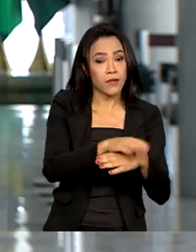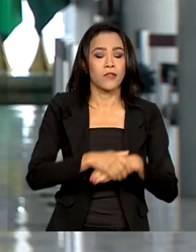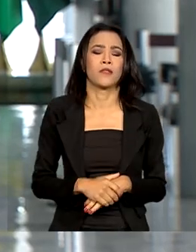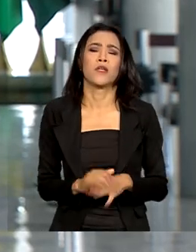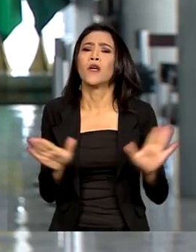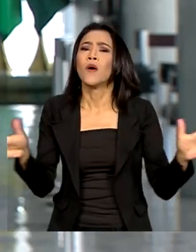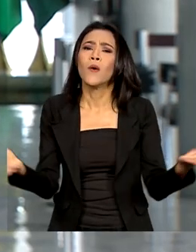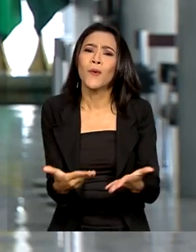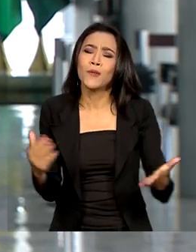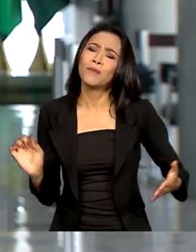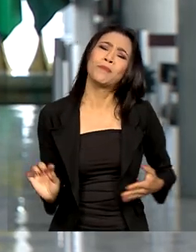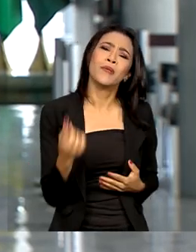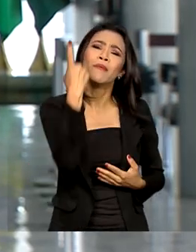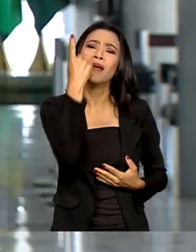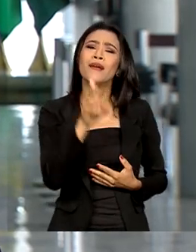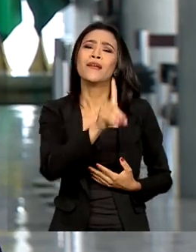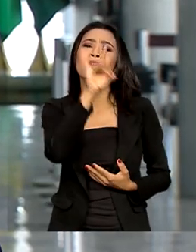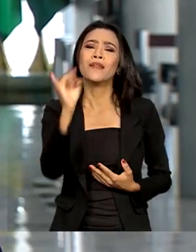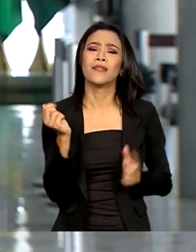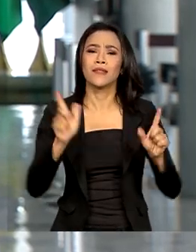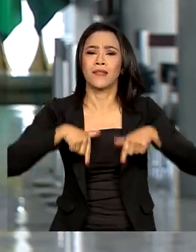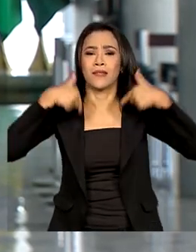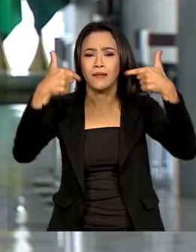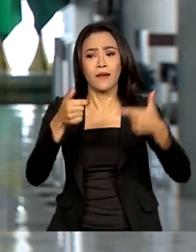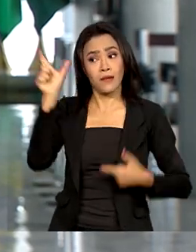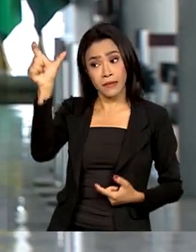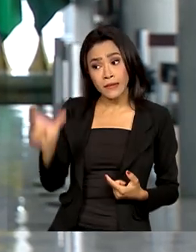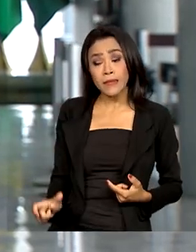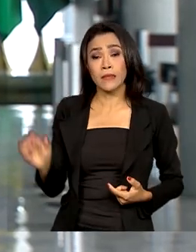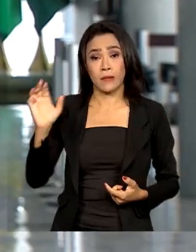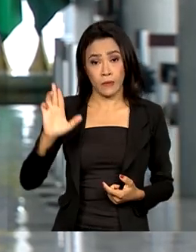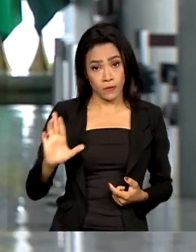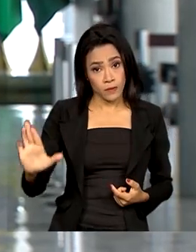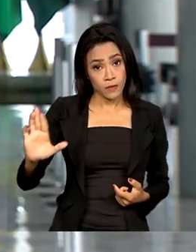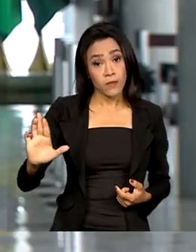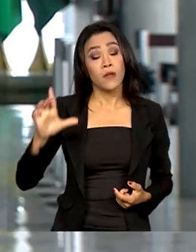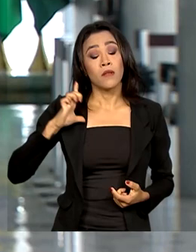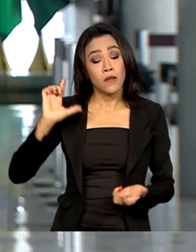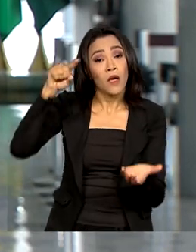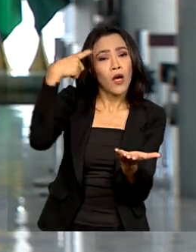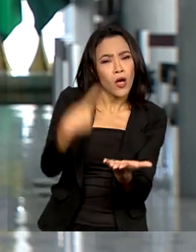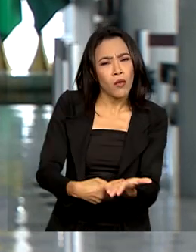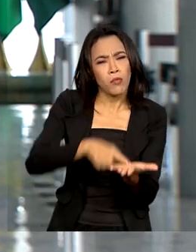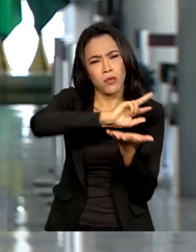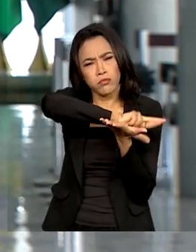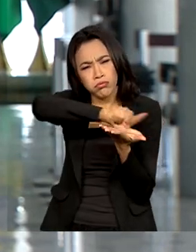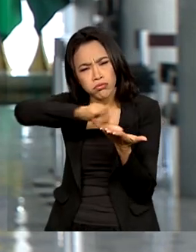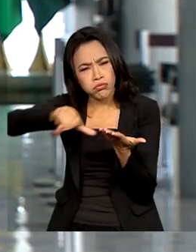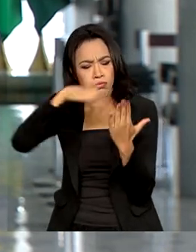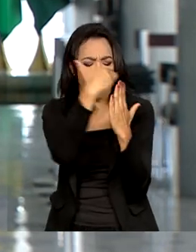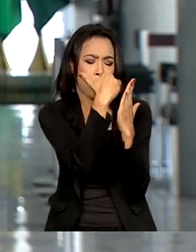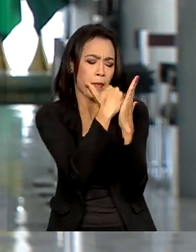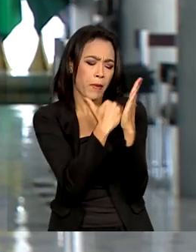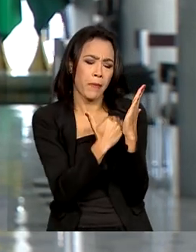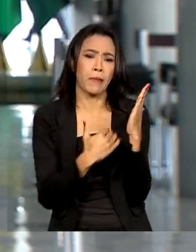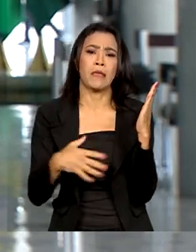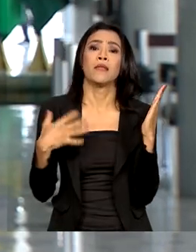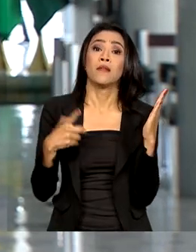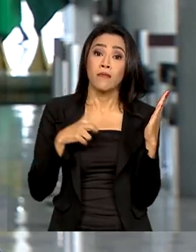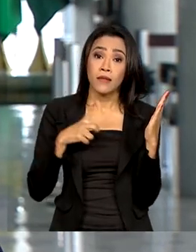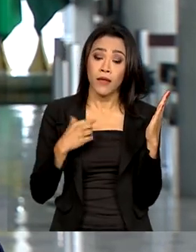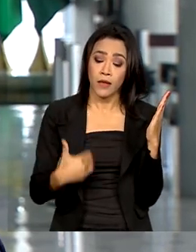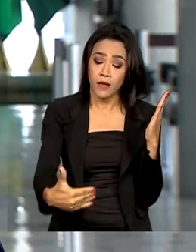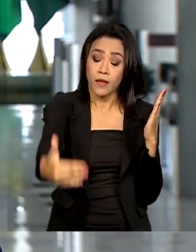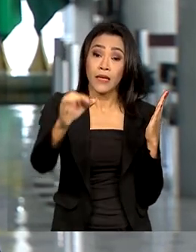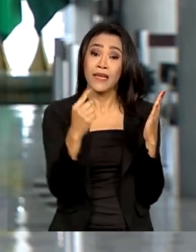E hoje, no primeiro dia de trabalho, o presidente Luiz Inácio Lula da Silva tem uma agenda cheia, né? Ele participará de pelo menos 15